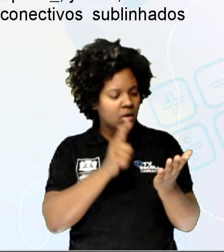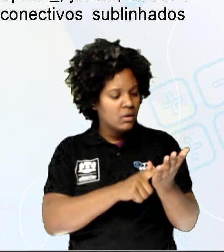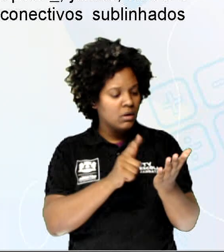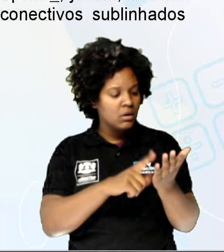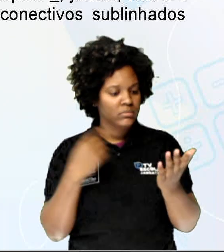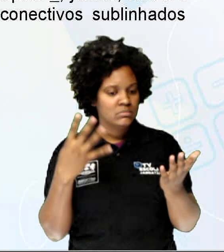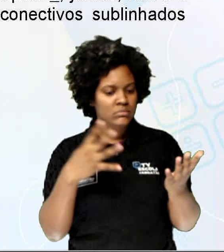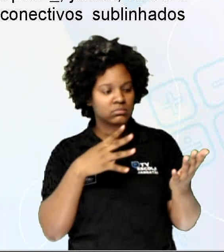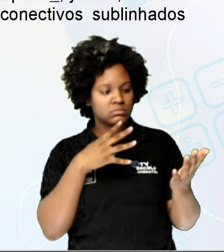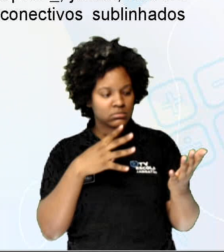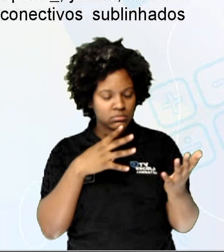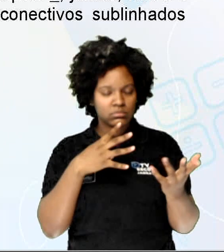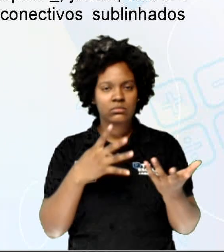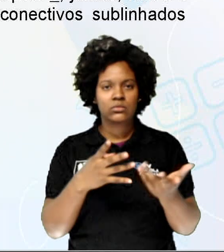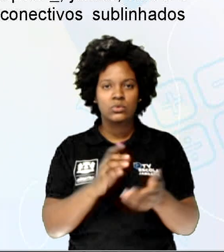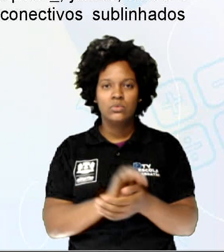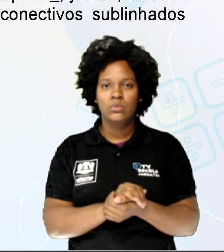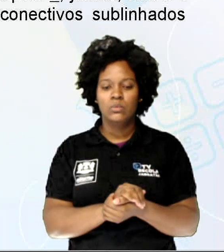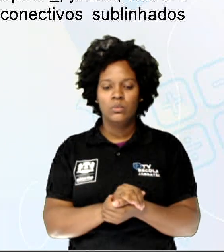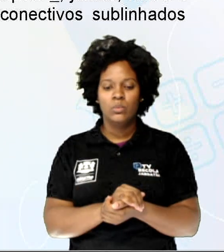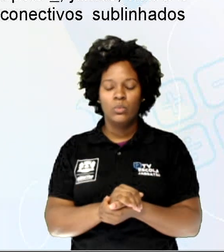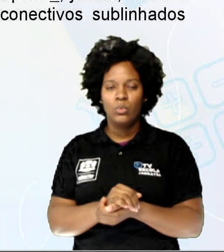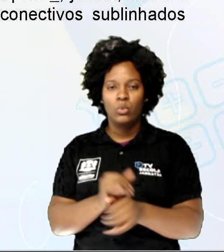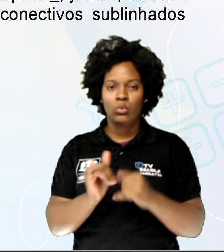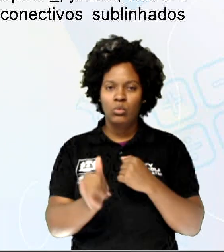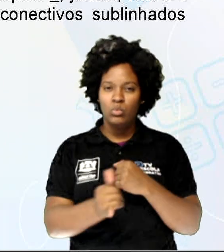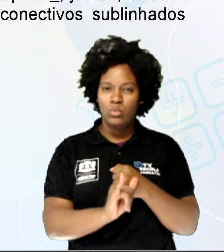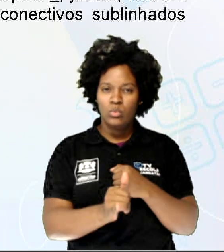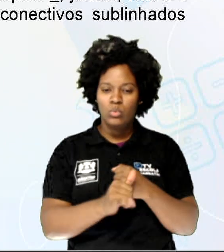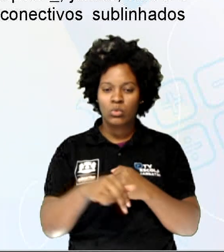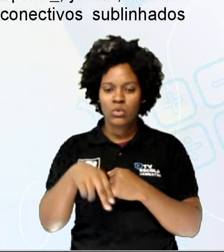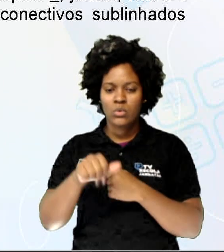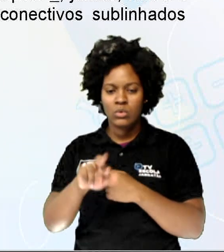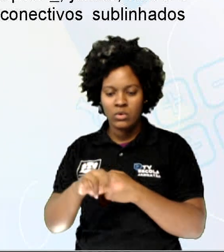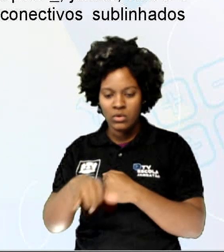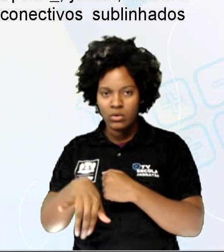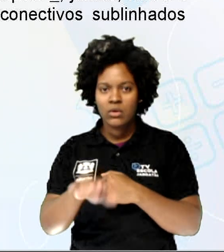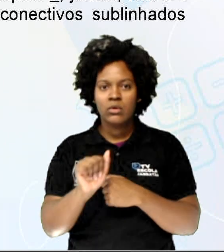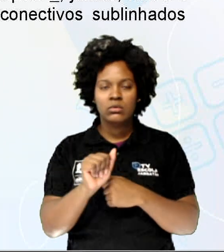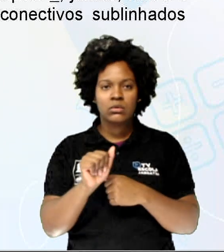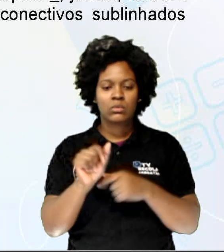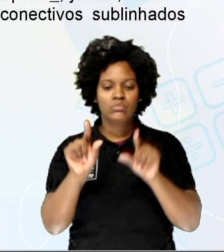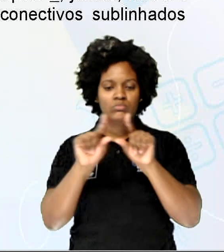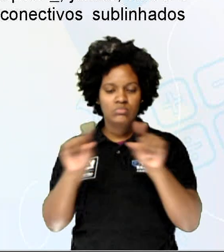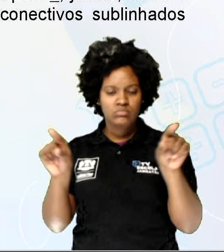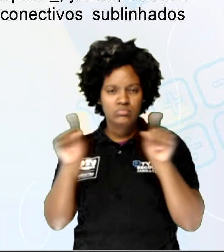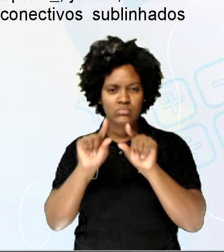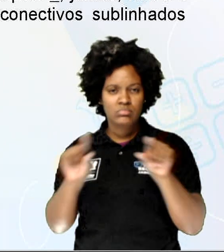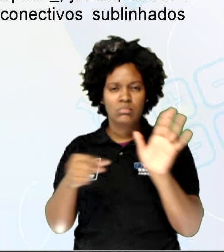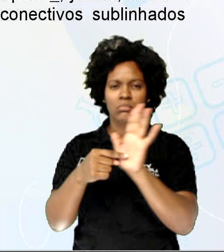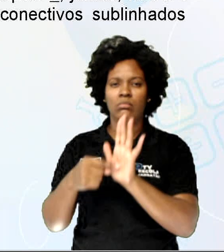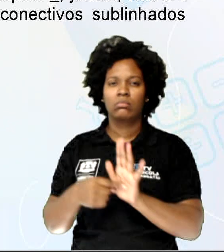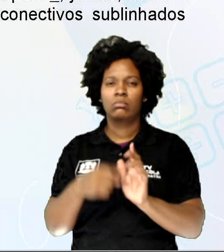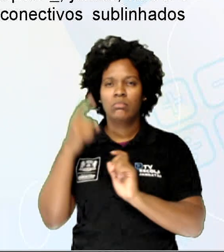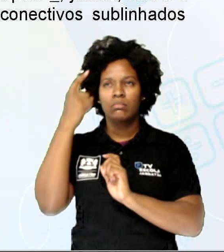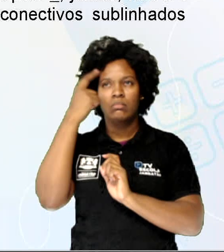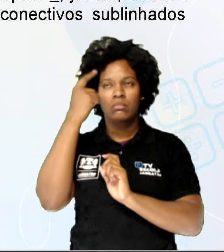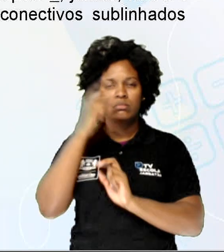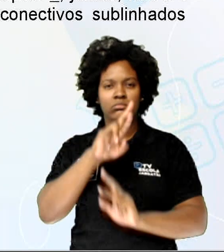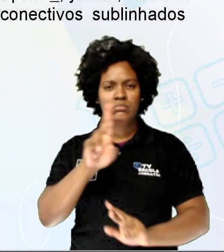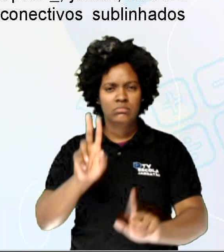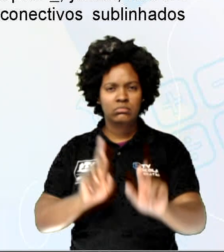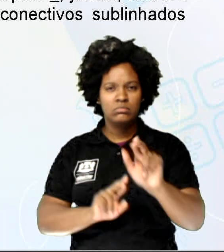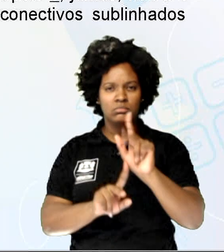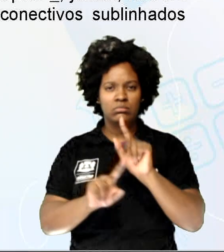como As Crônicas de Nárnia. Primeiro parágrafo. Os conectivos sublinhados expressam a ideia de adversidade